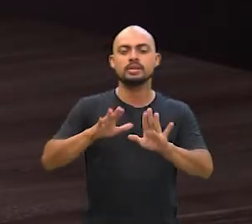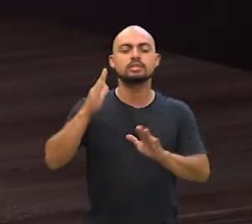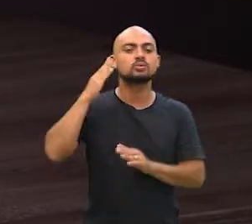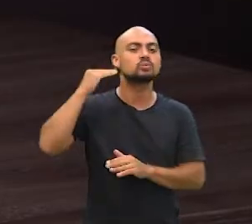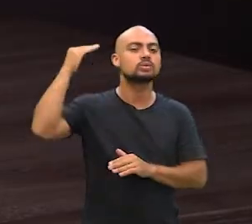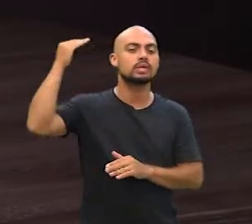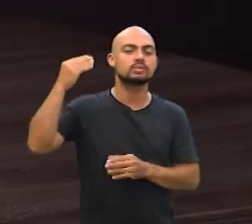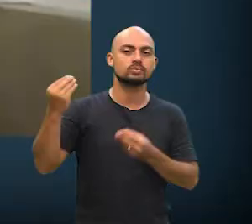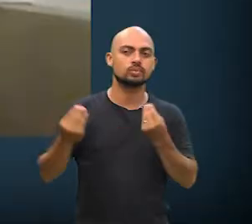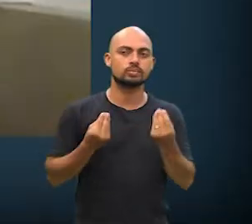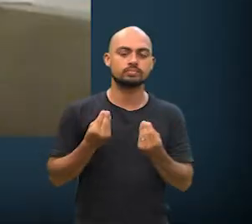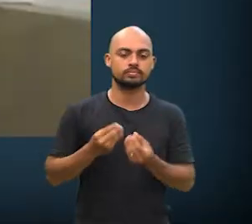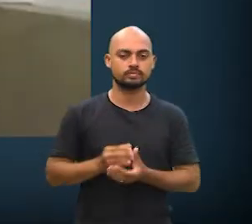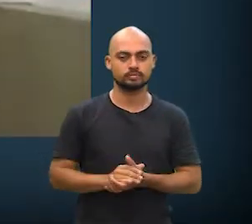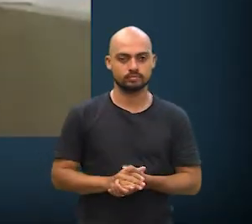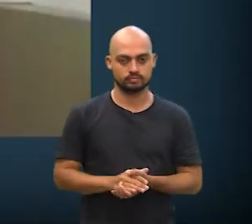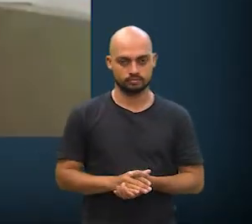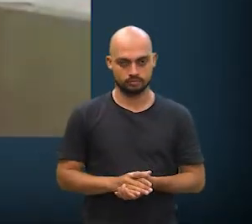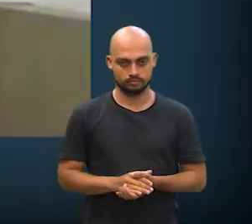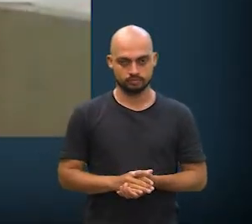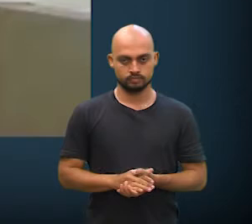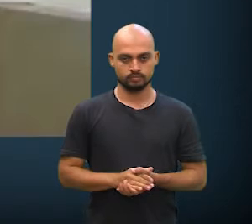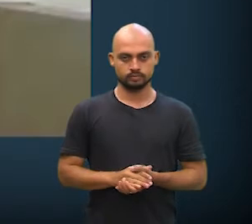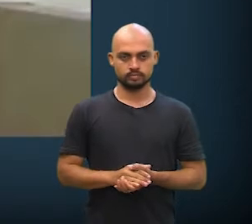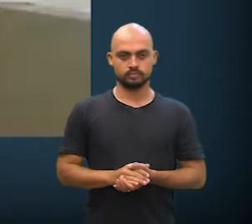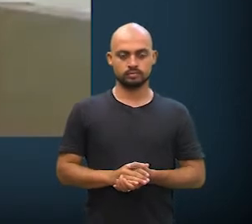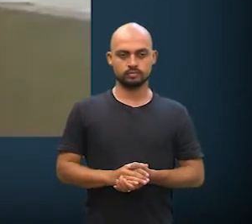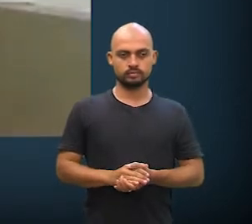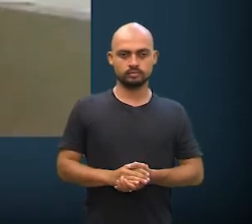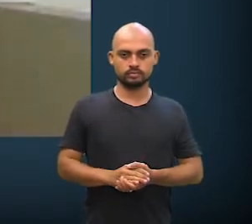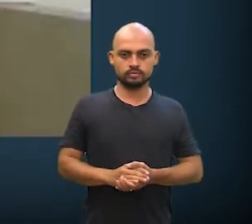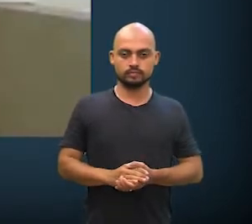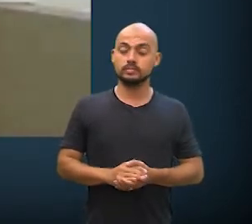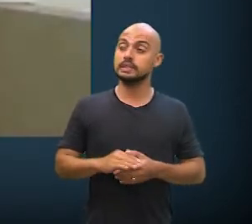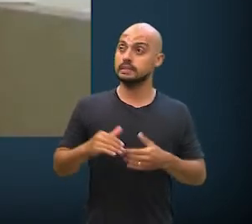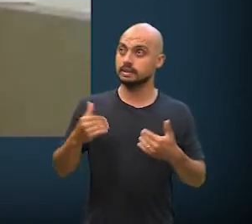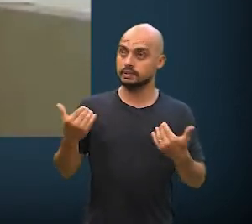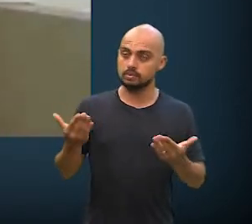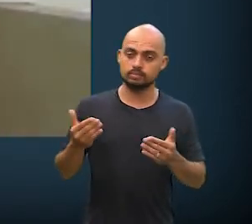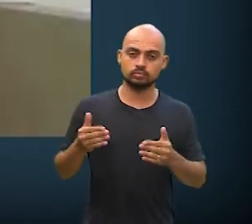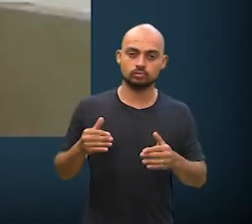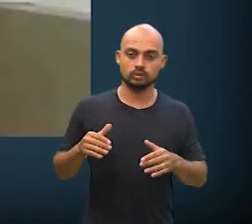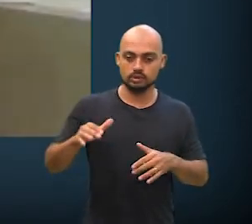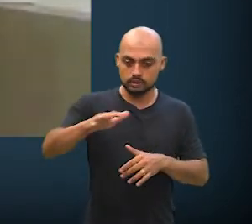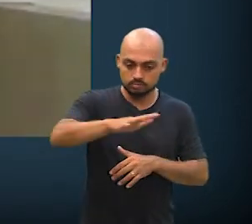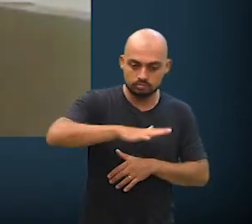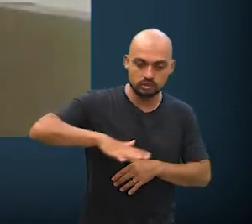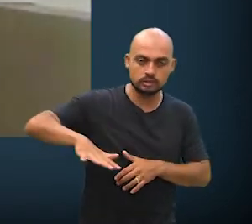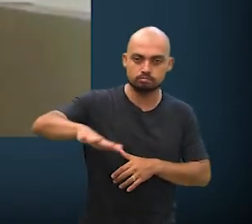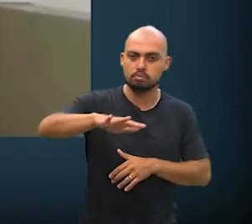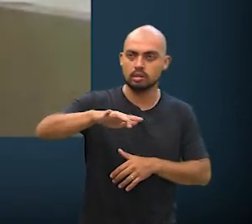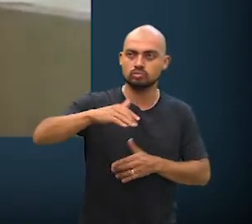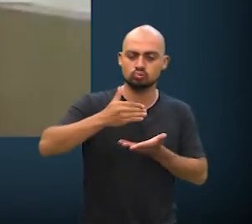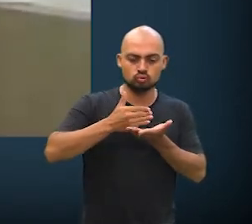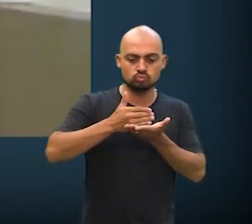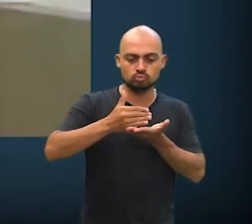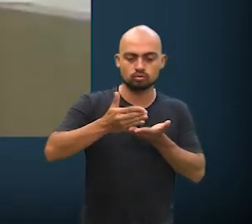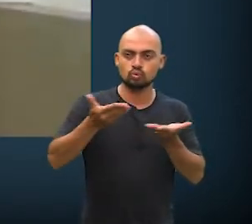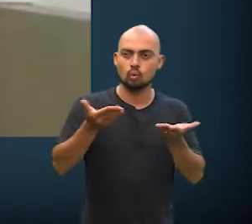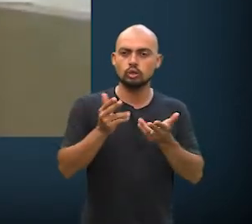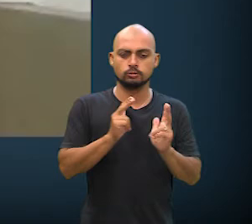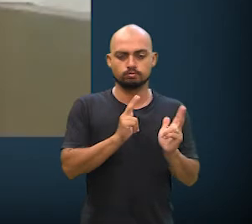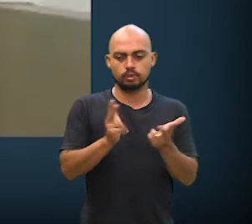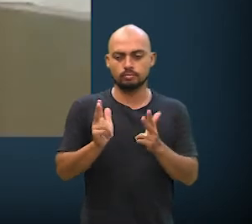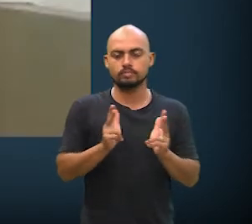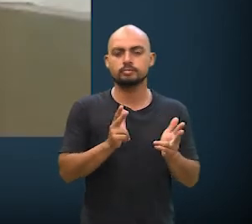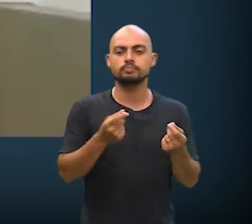nesse negócio? Bom, esses passos que a gente começou falando hoje são, né, um excelente início, que a gente